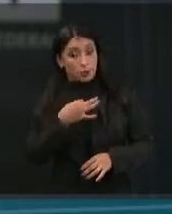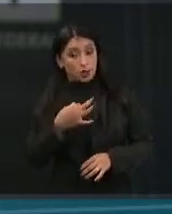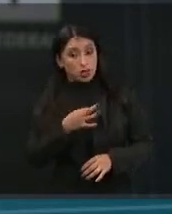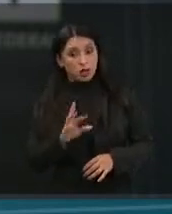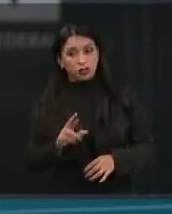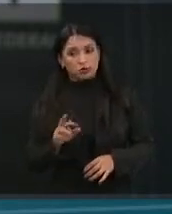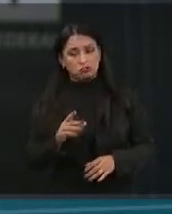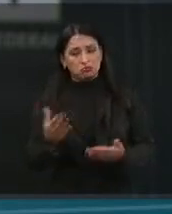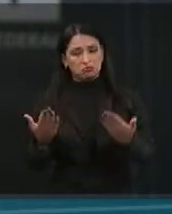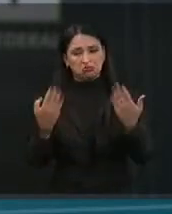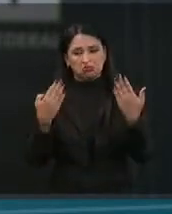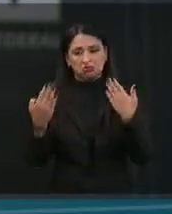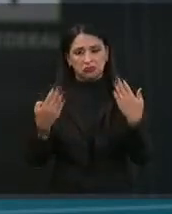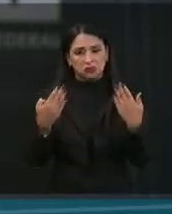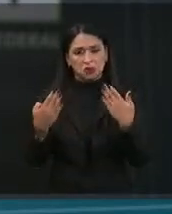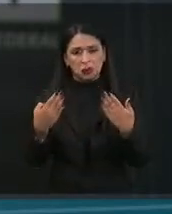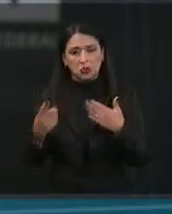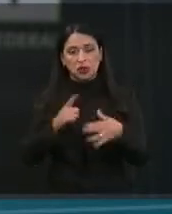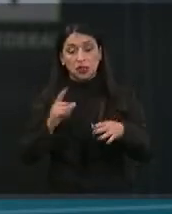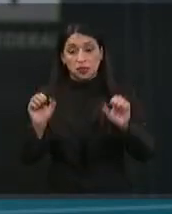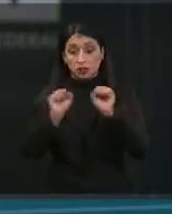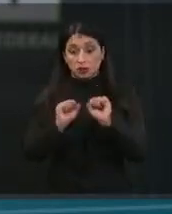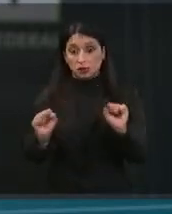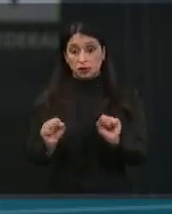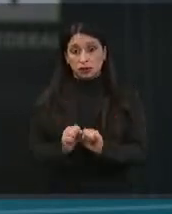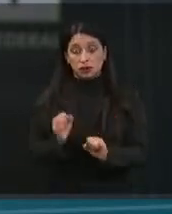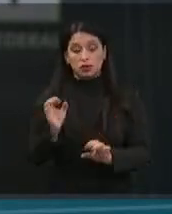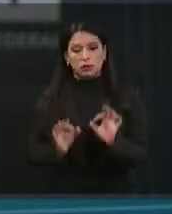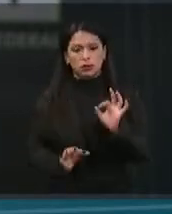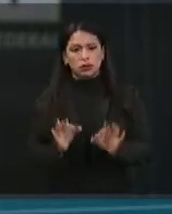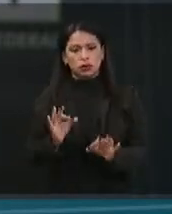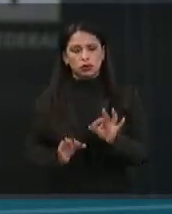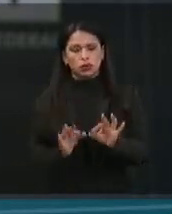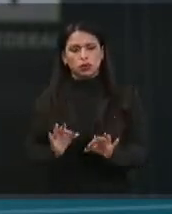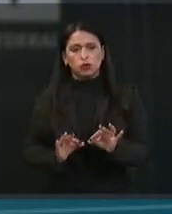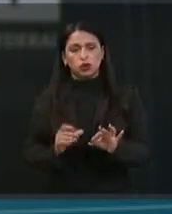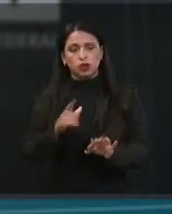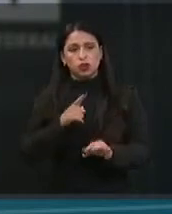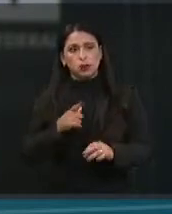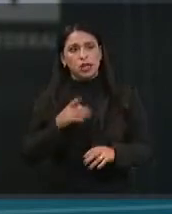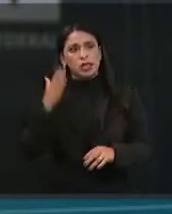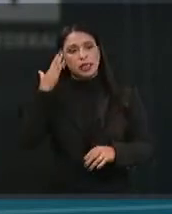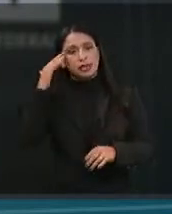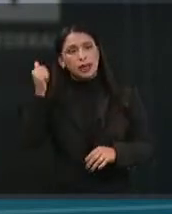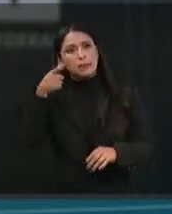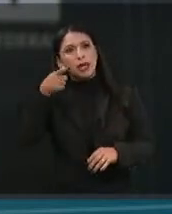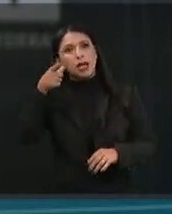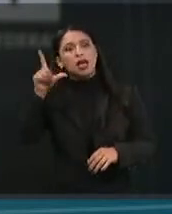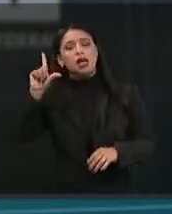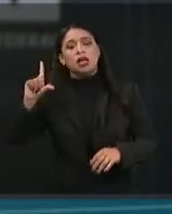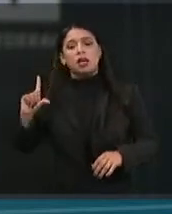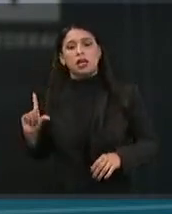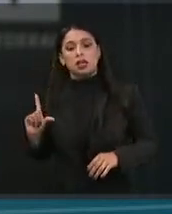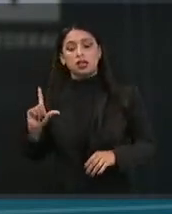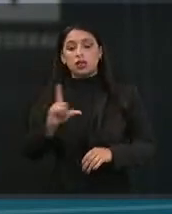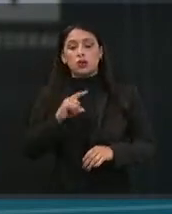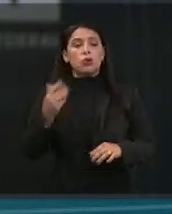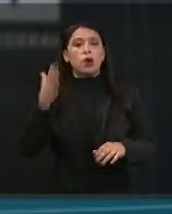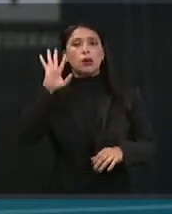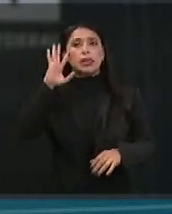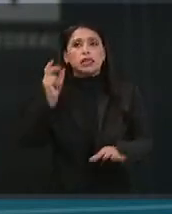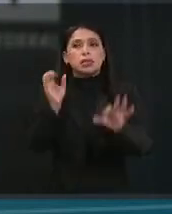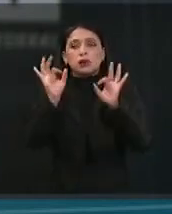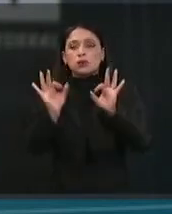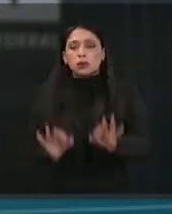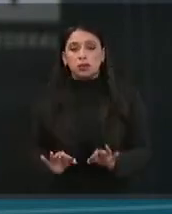existem parâmetros consolidados no sistema jurídico brasileiro para gerar a previsibilidade desejada sobre qual seria uma decisão